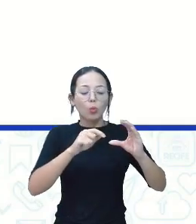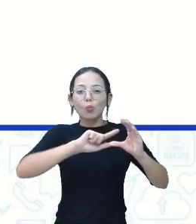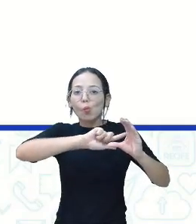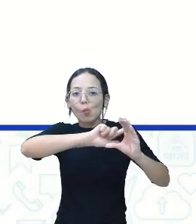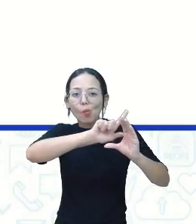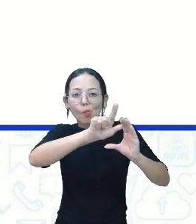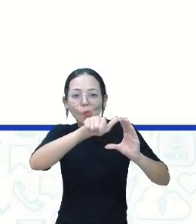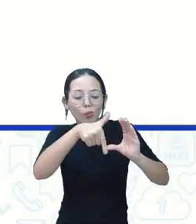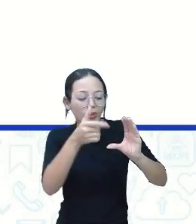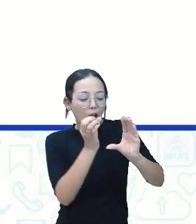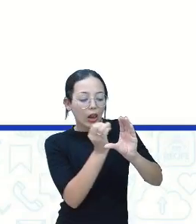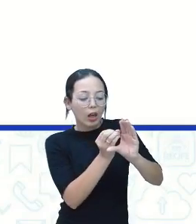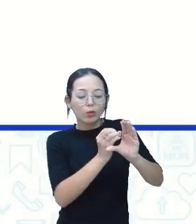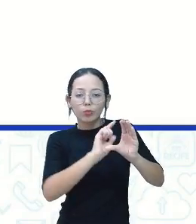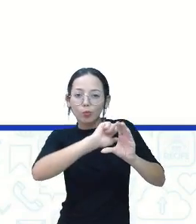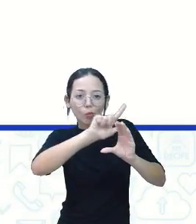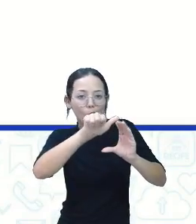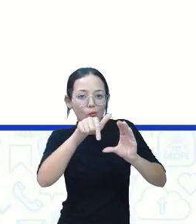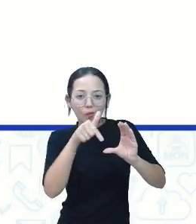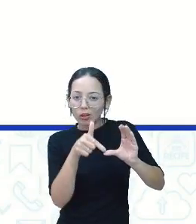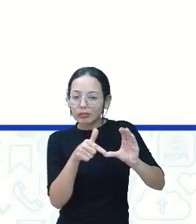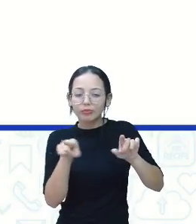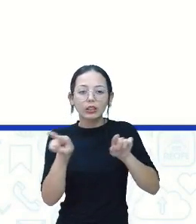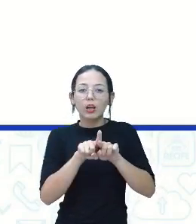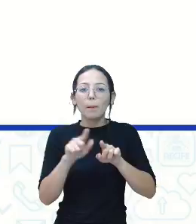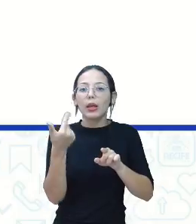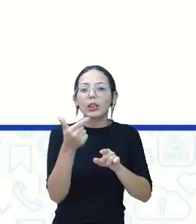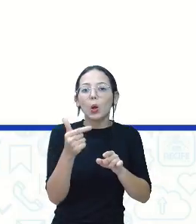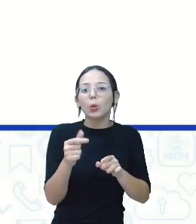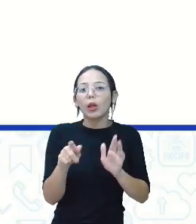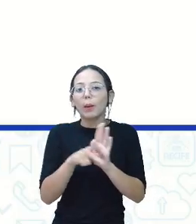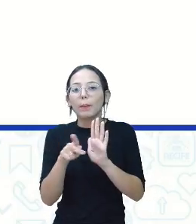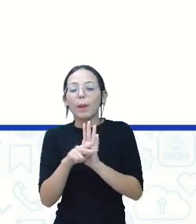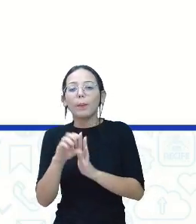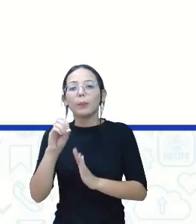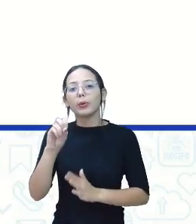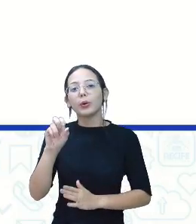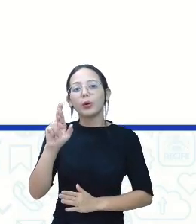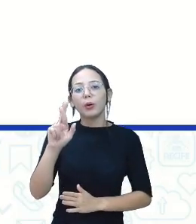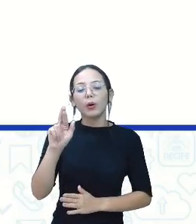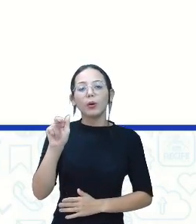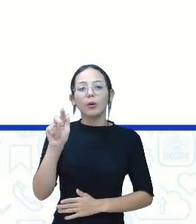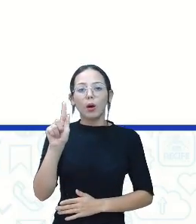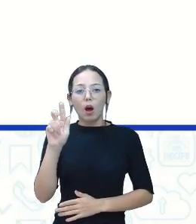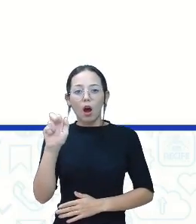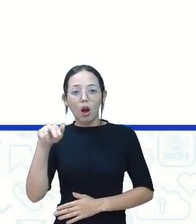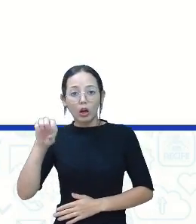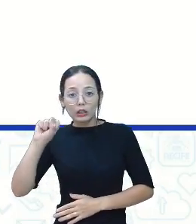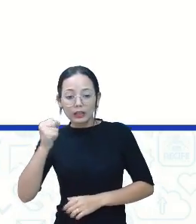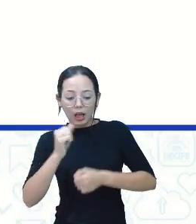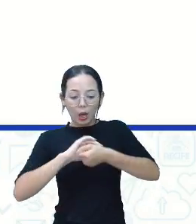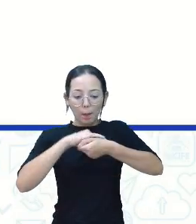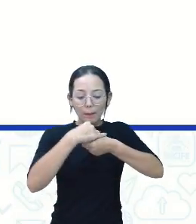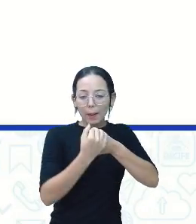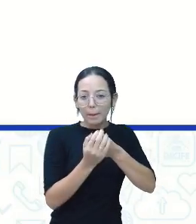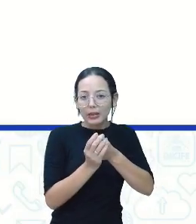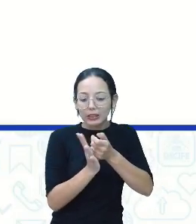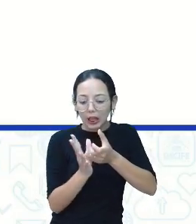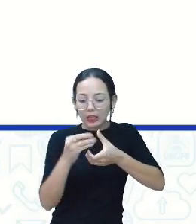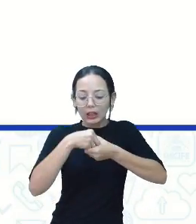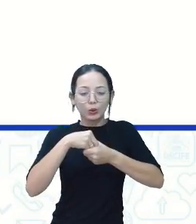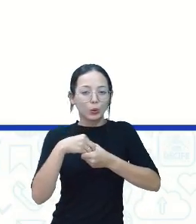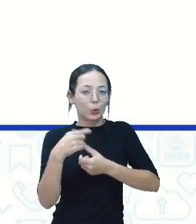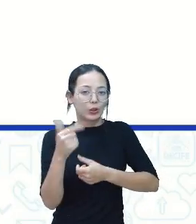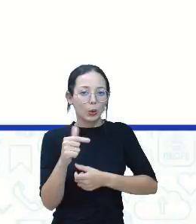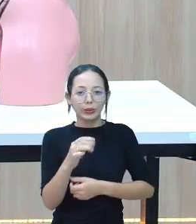definido. Essas células também não apresentam organelas celulares membranosas no seu interior. Exemplo,